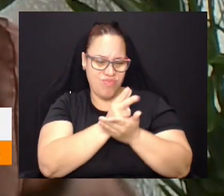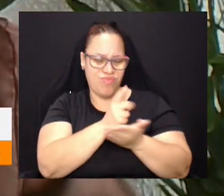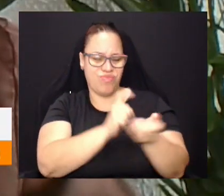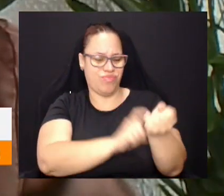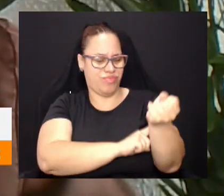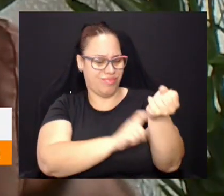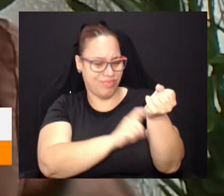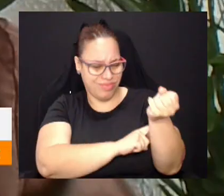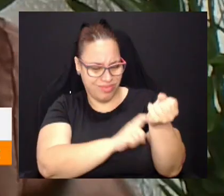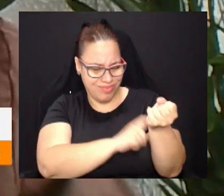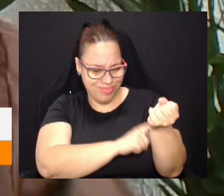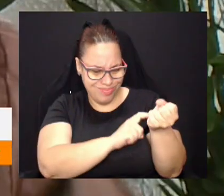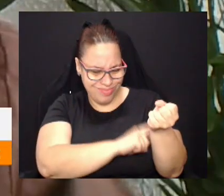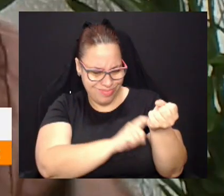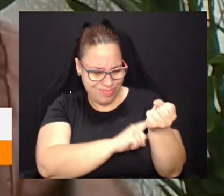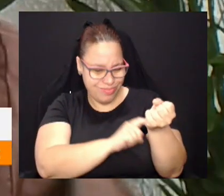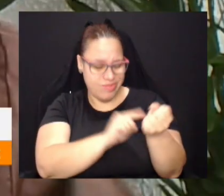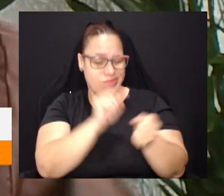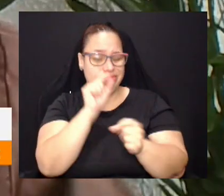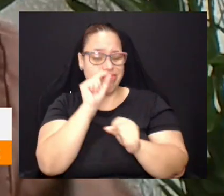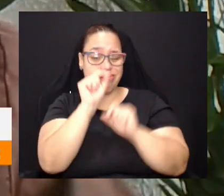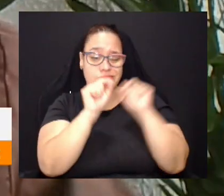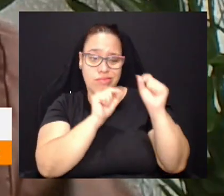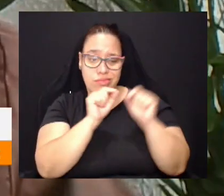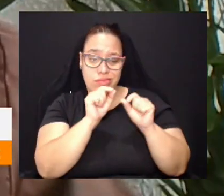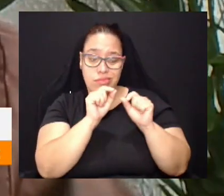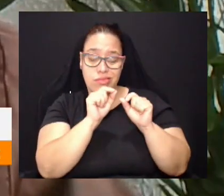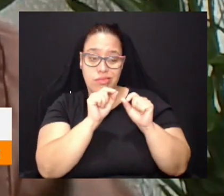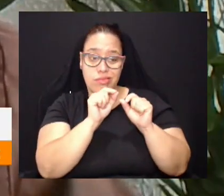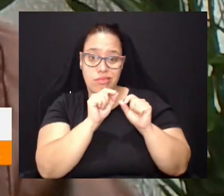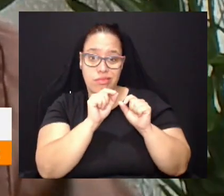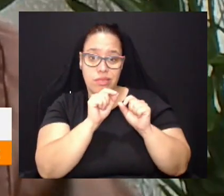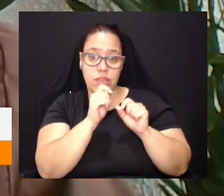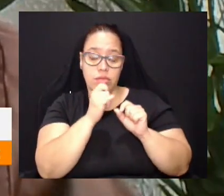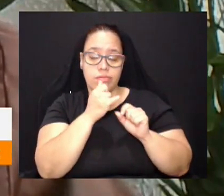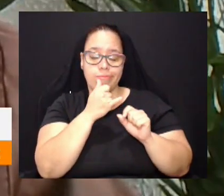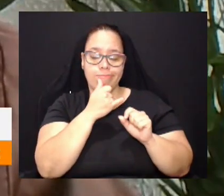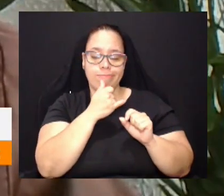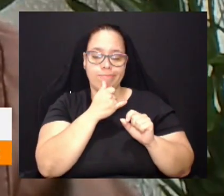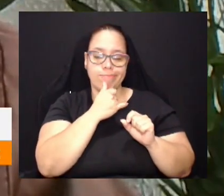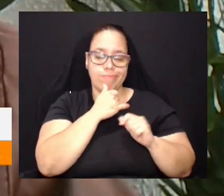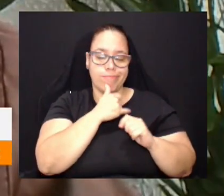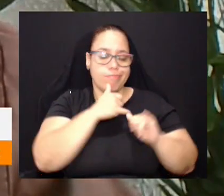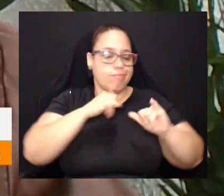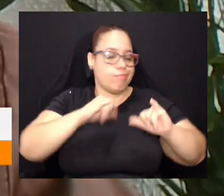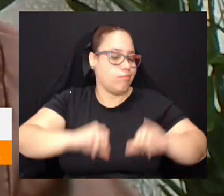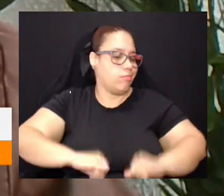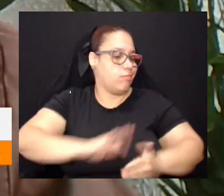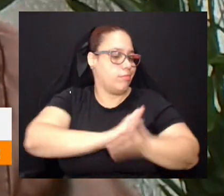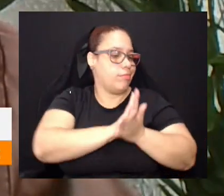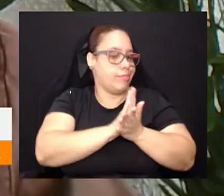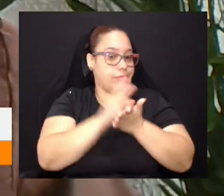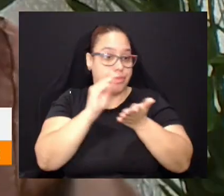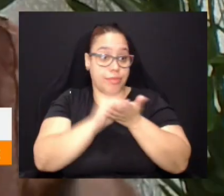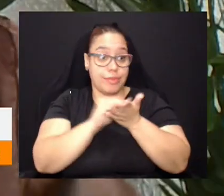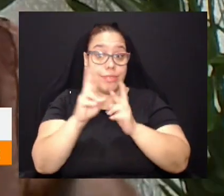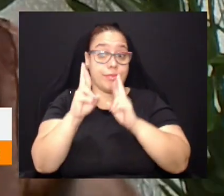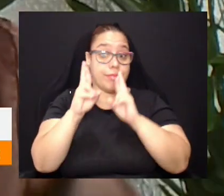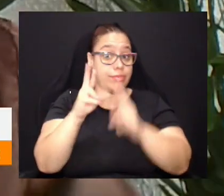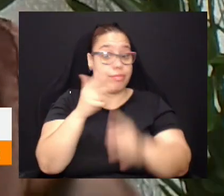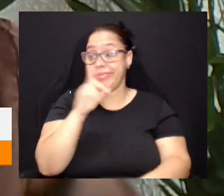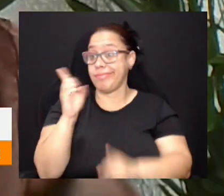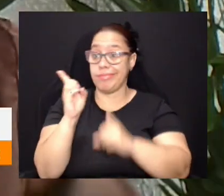que essas, vamos dizer assim, tristezas, mágoas, ausências, expectativas não